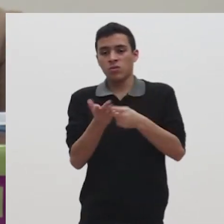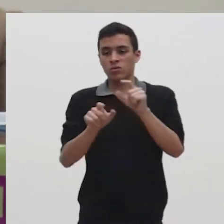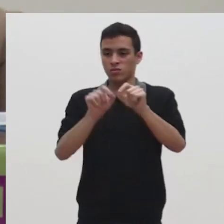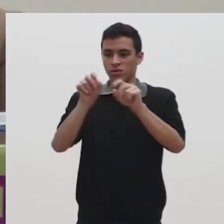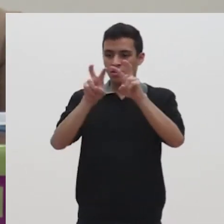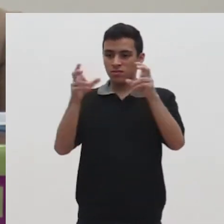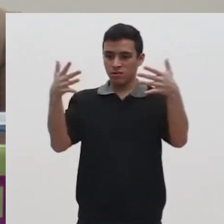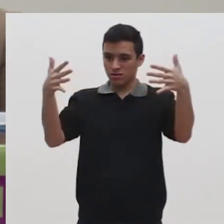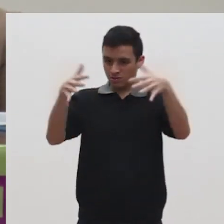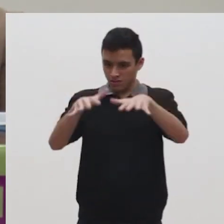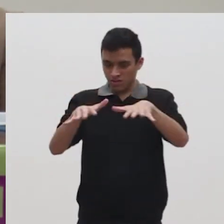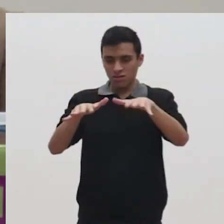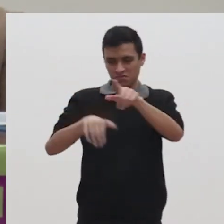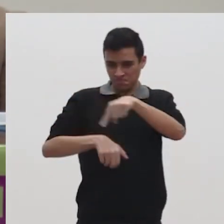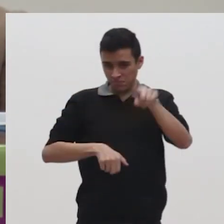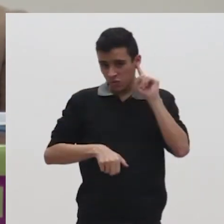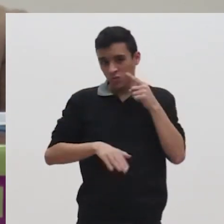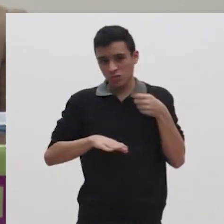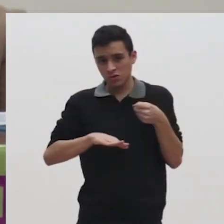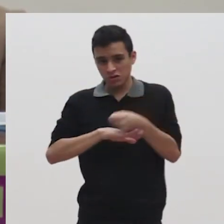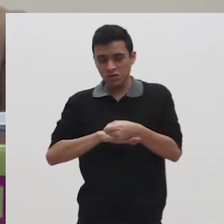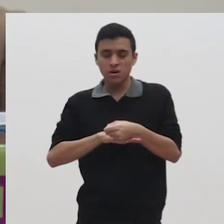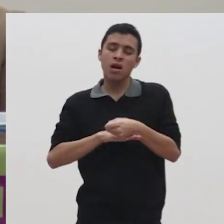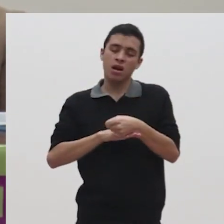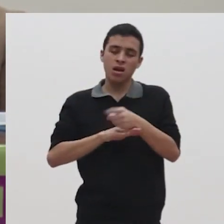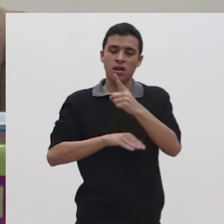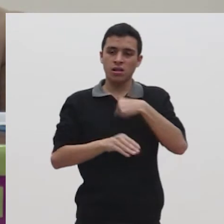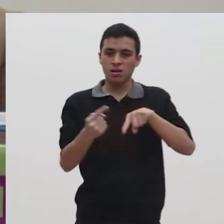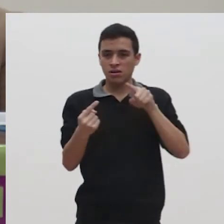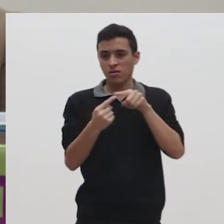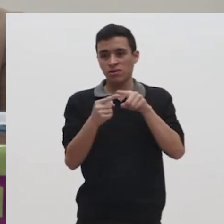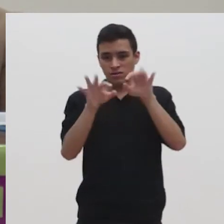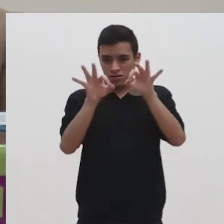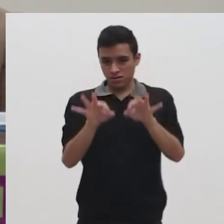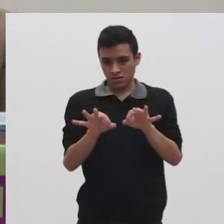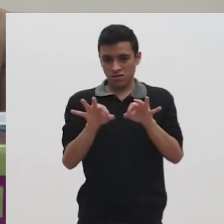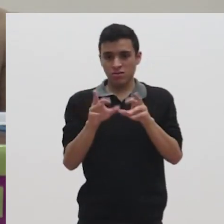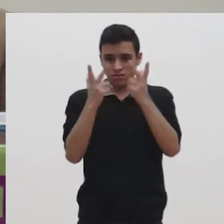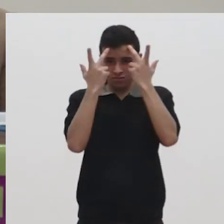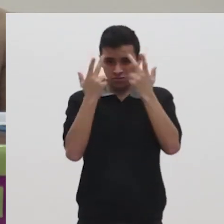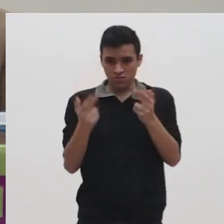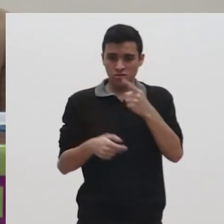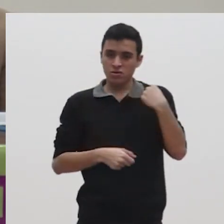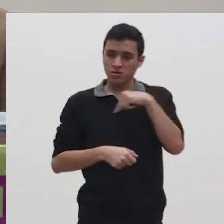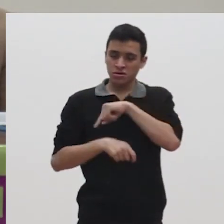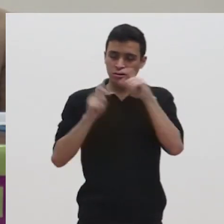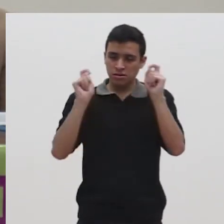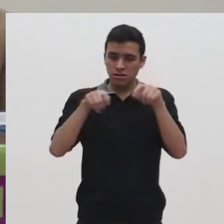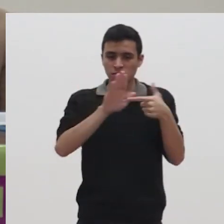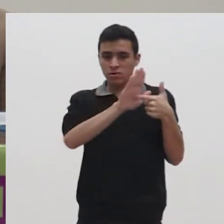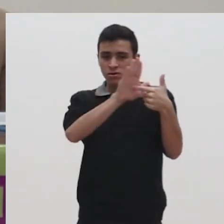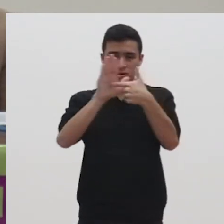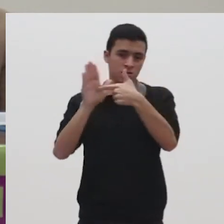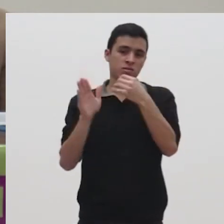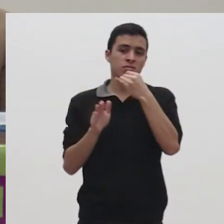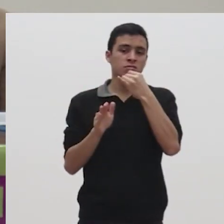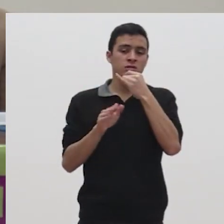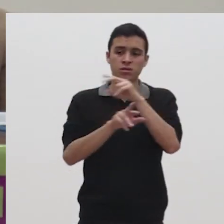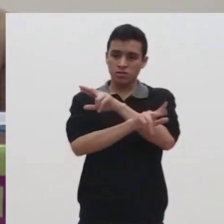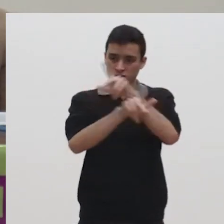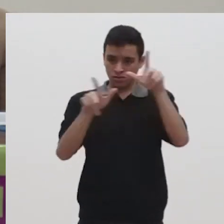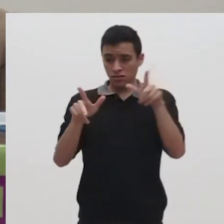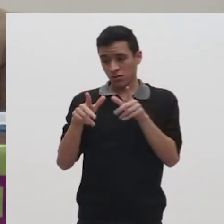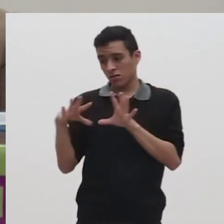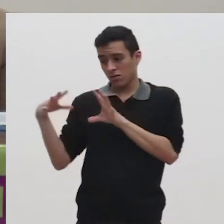comprometidos com a inclusão, inclusive dos surdos. Eu acho que a razão mais eloquente, né, que nós podemos demonstrar, inclusive em diferença